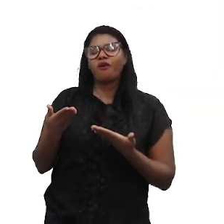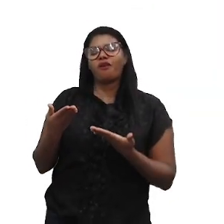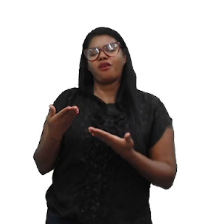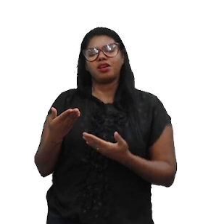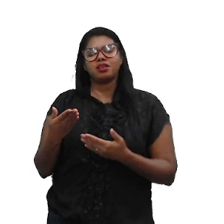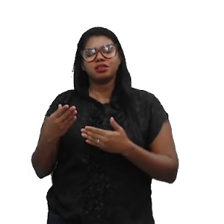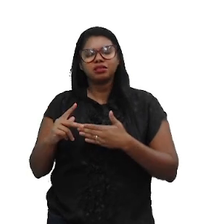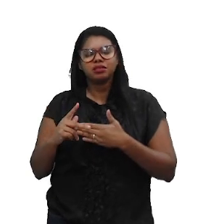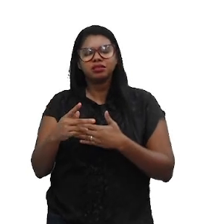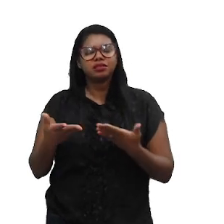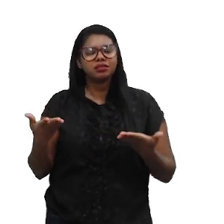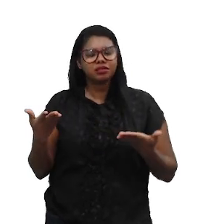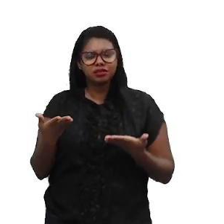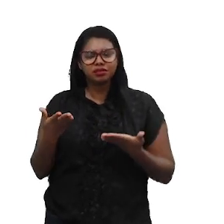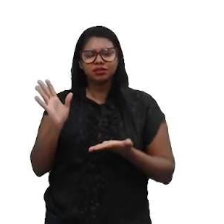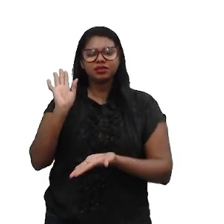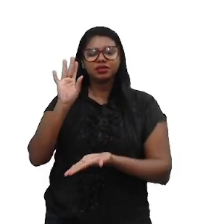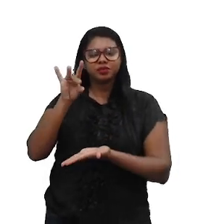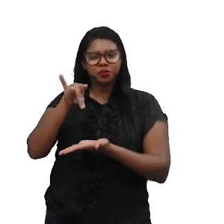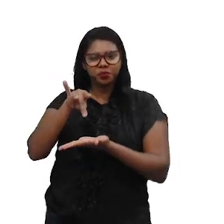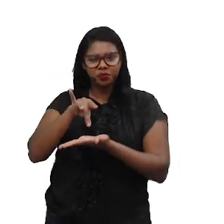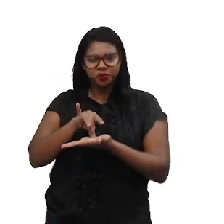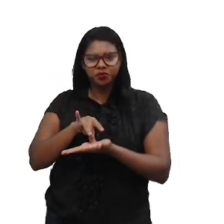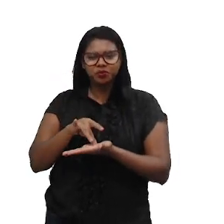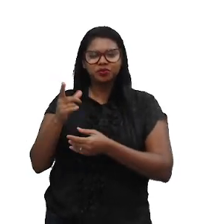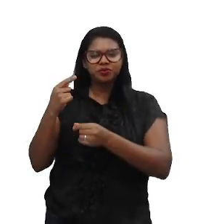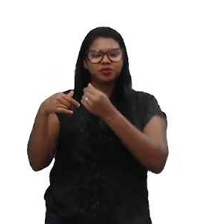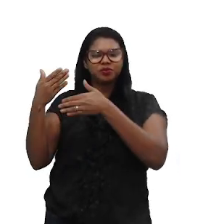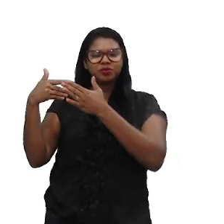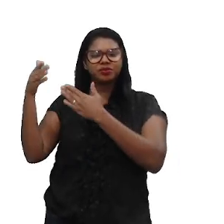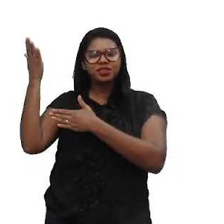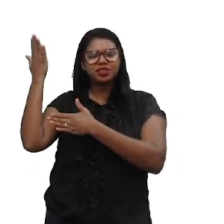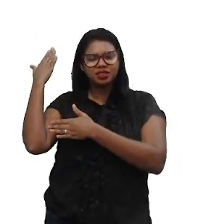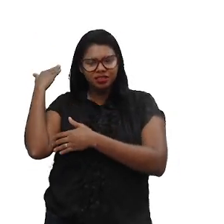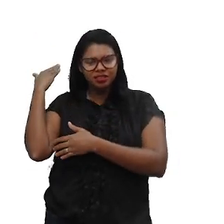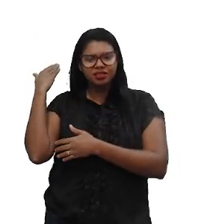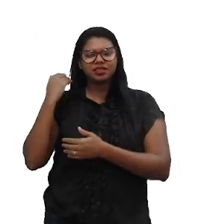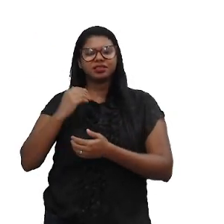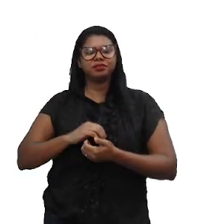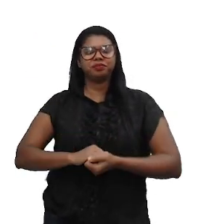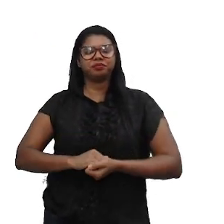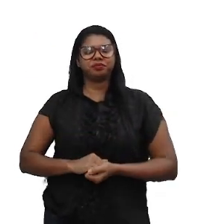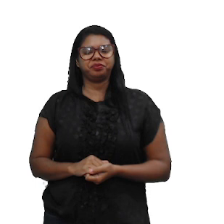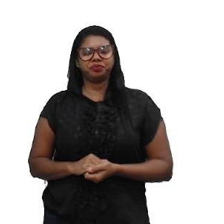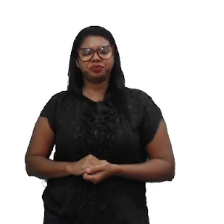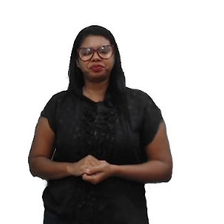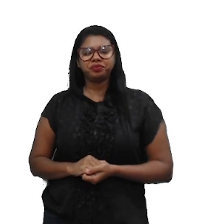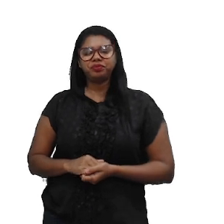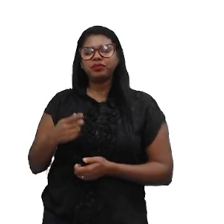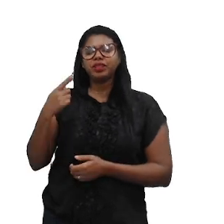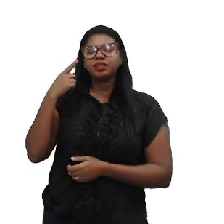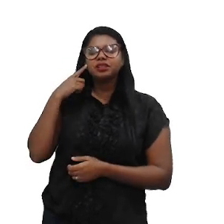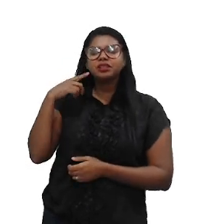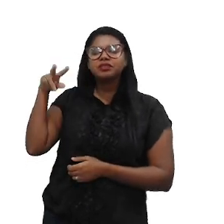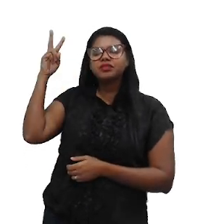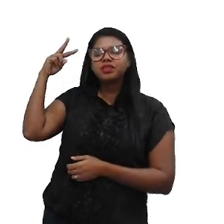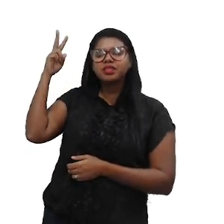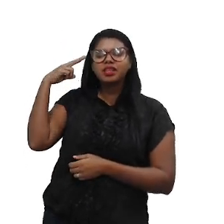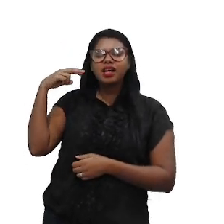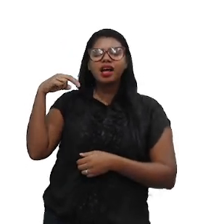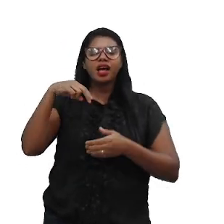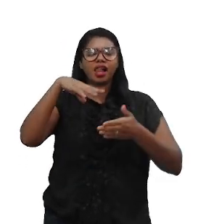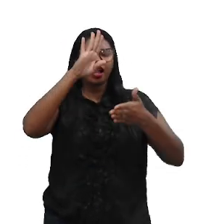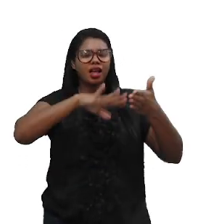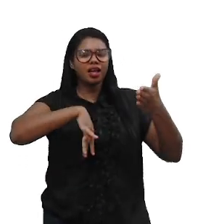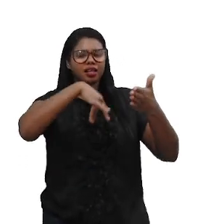super atual, né? Mas na verdade a ilustração já existe desde a pré-história, né? Quando a gente vê aquelas pinturas rupestres,